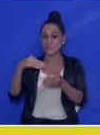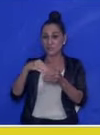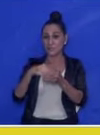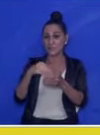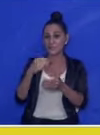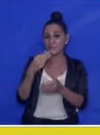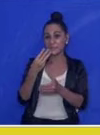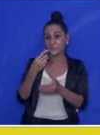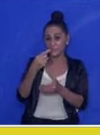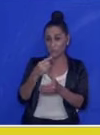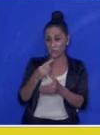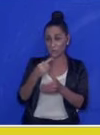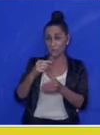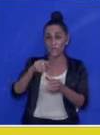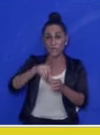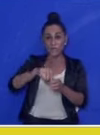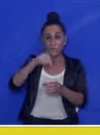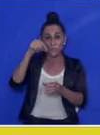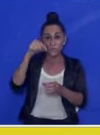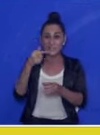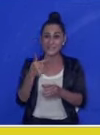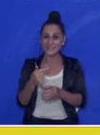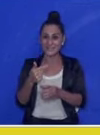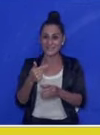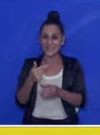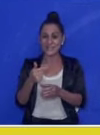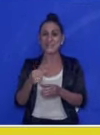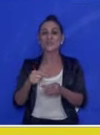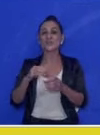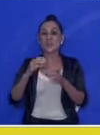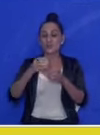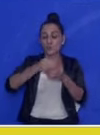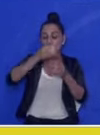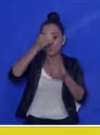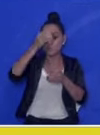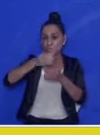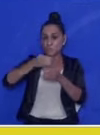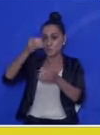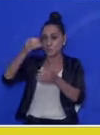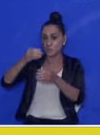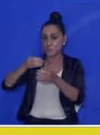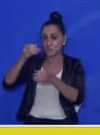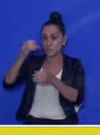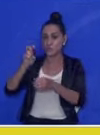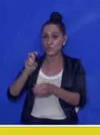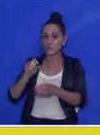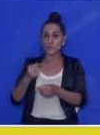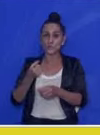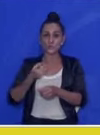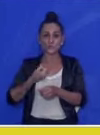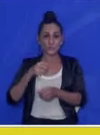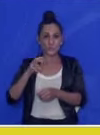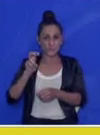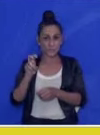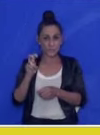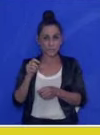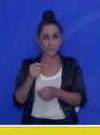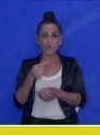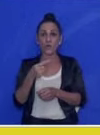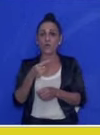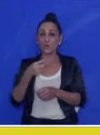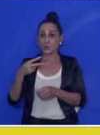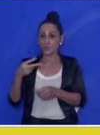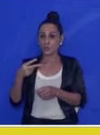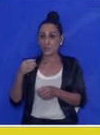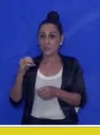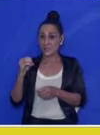31. Deste globo sortearemos as 7 dezenas do Dia de Sorte. O suporte em cima do globo número 5, com 12 bolas numeradas